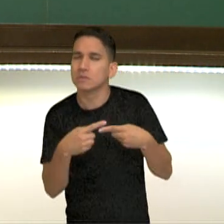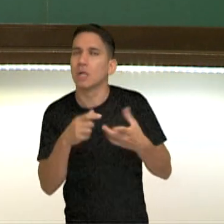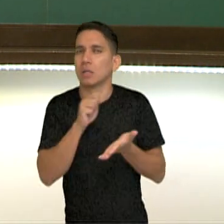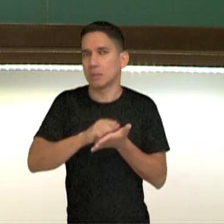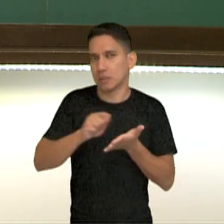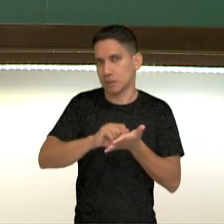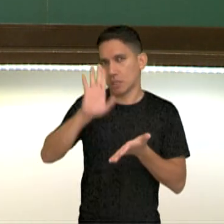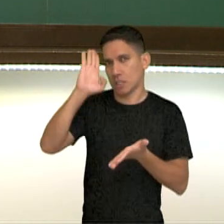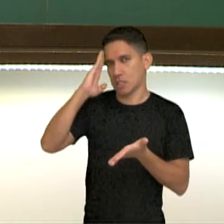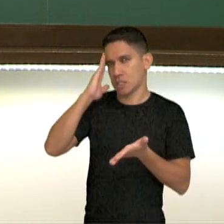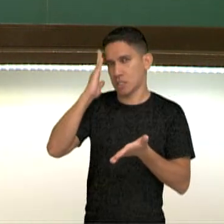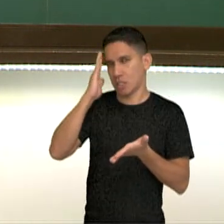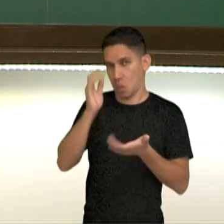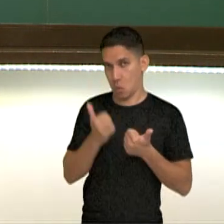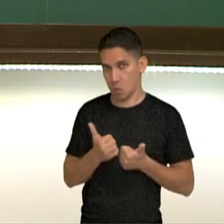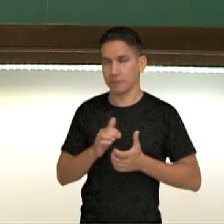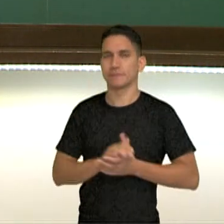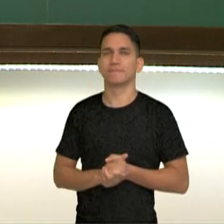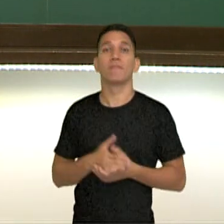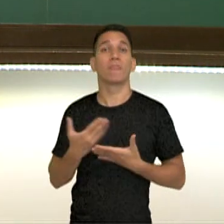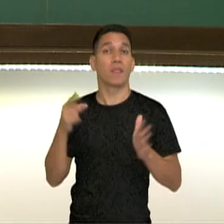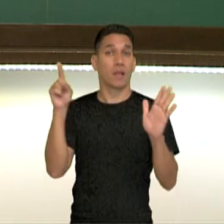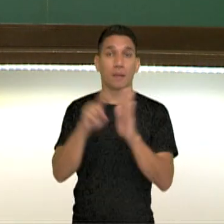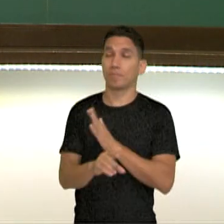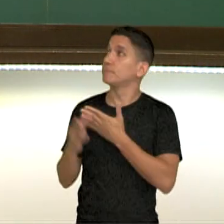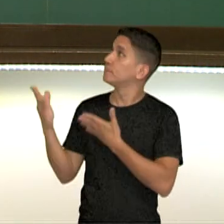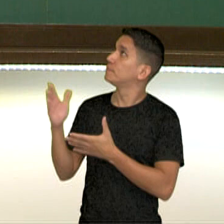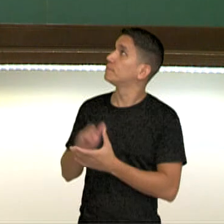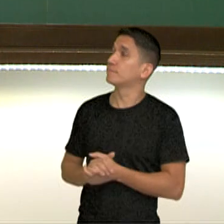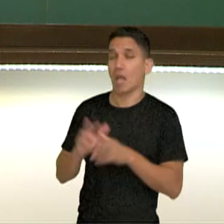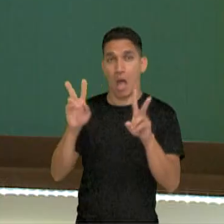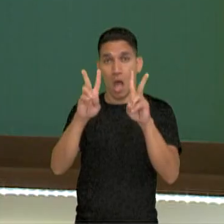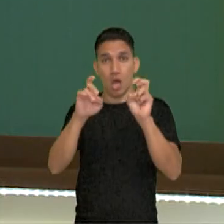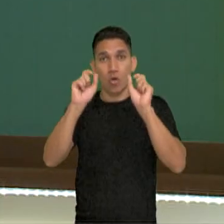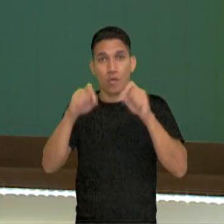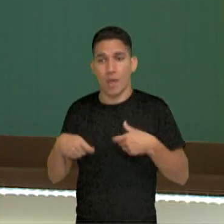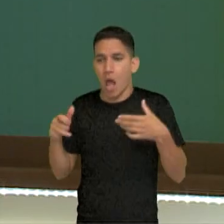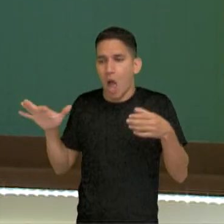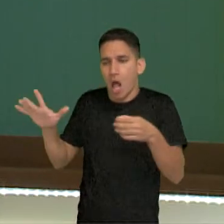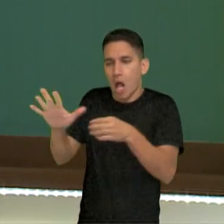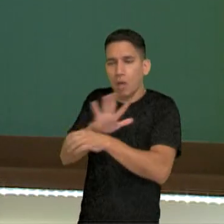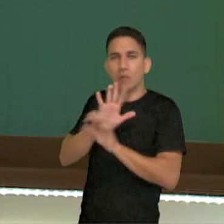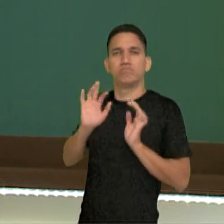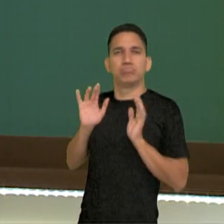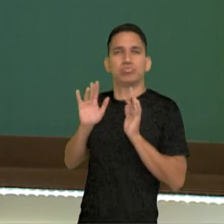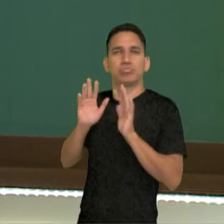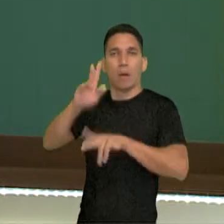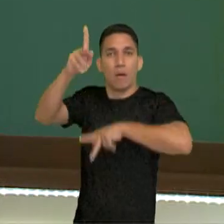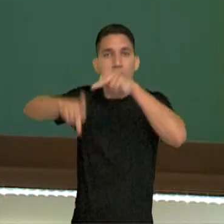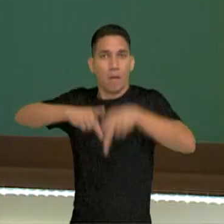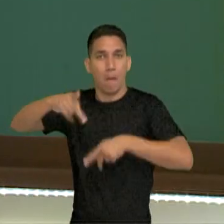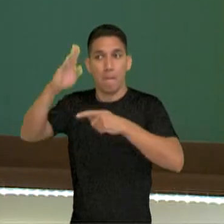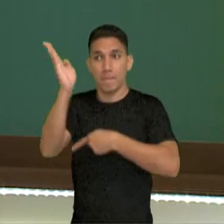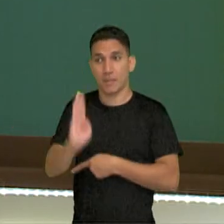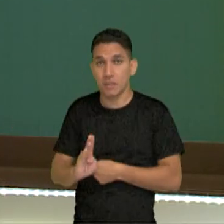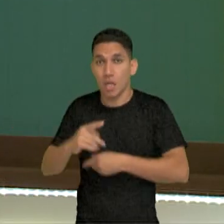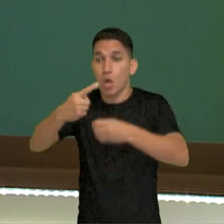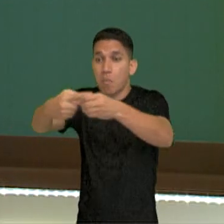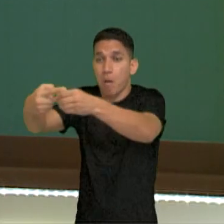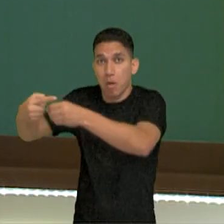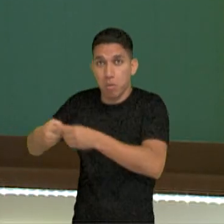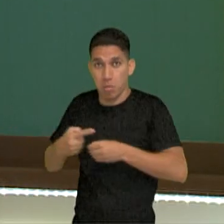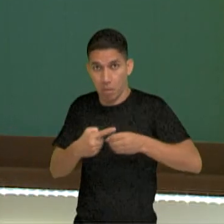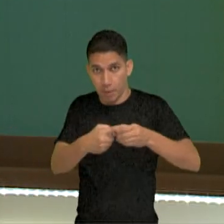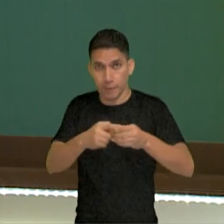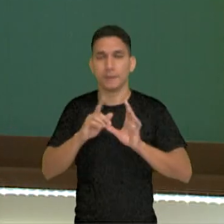no entendimento de vocês. Então, a pergunta ali sobre a concentração da população brasileira em grandes centros